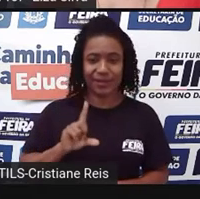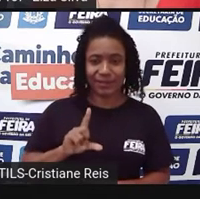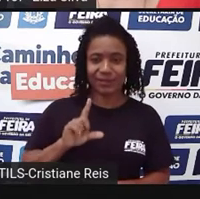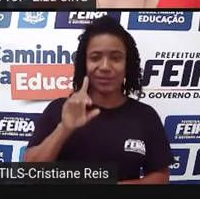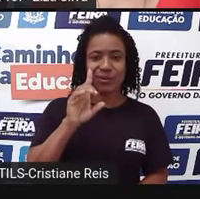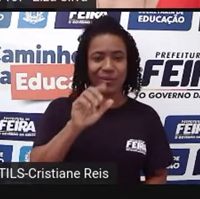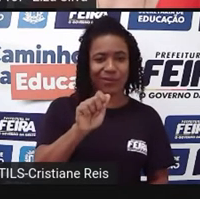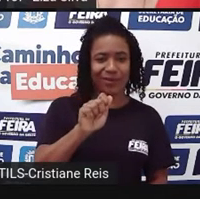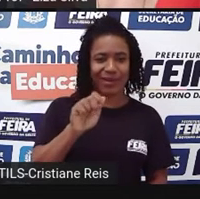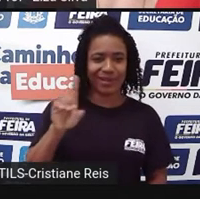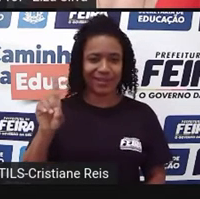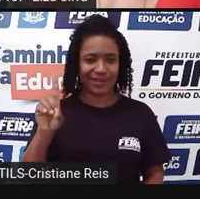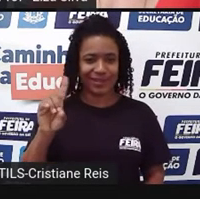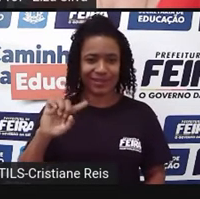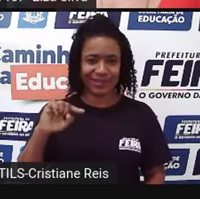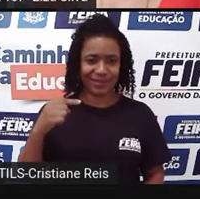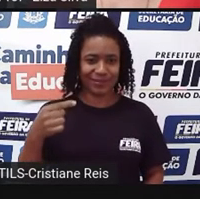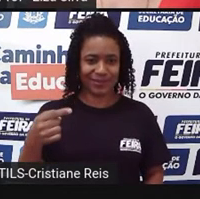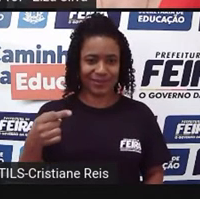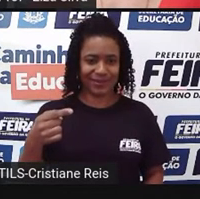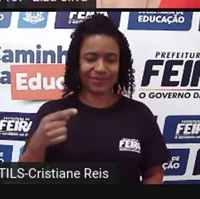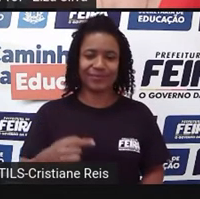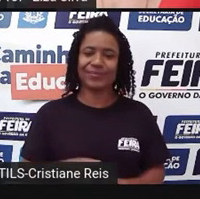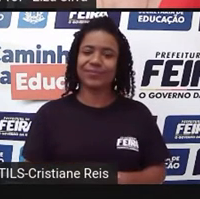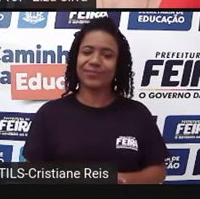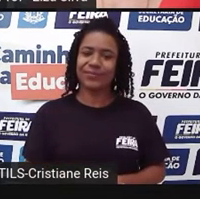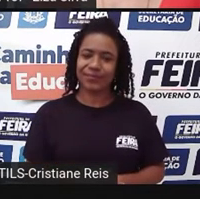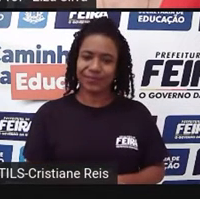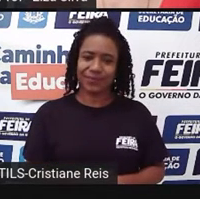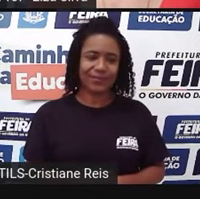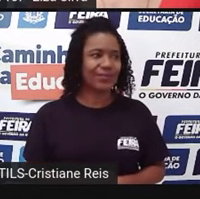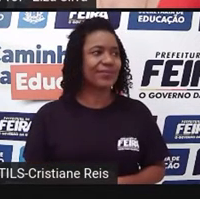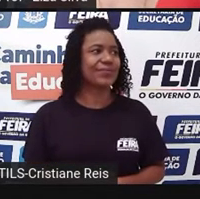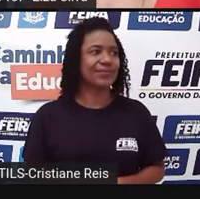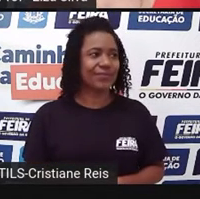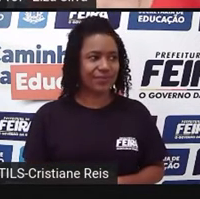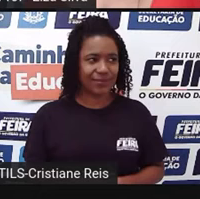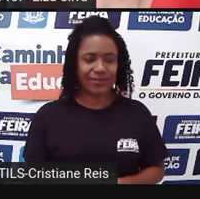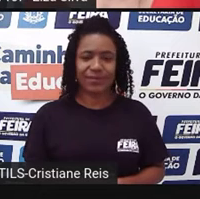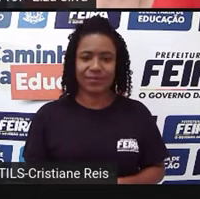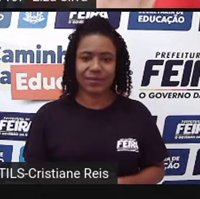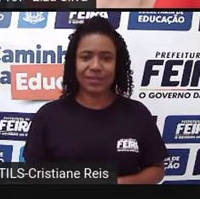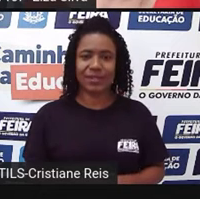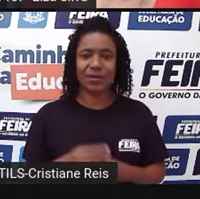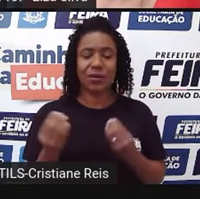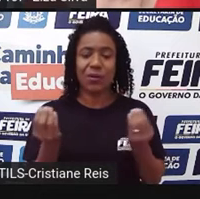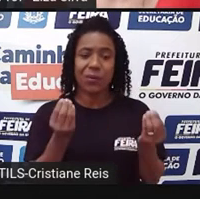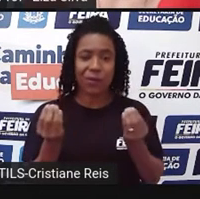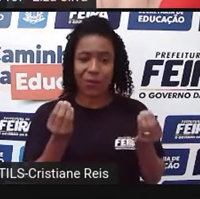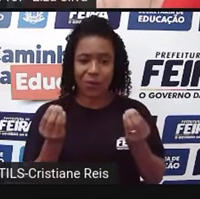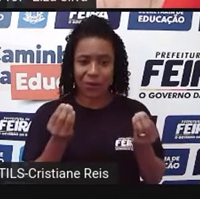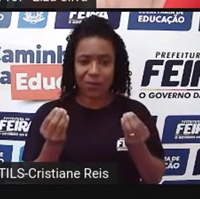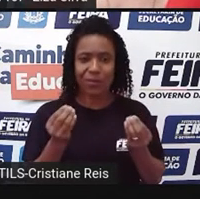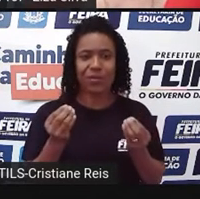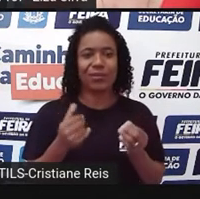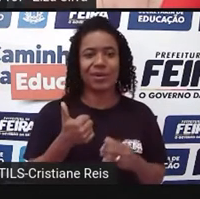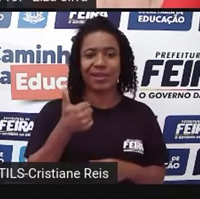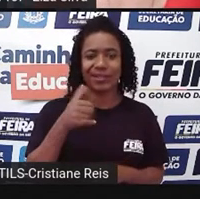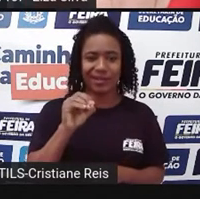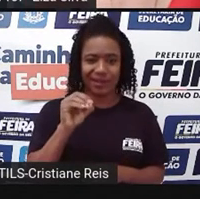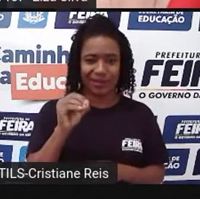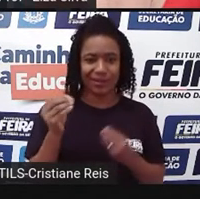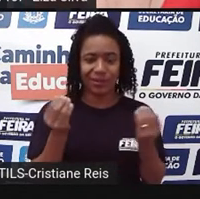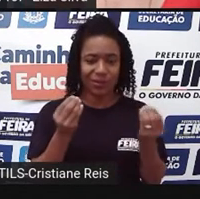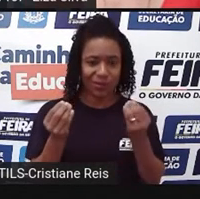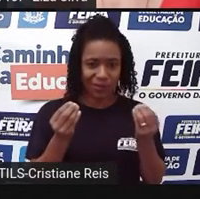ok sou de cair e são as décadas como representar Então as décadas e não se a